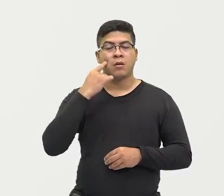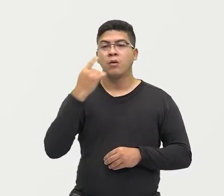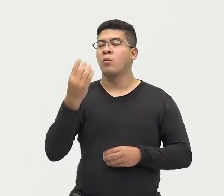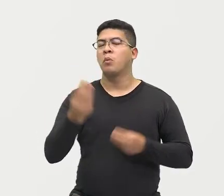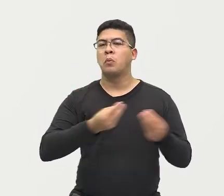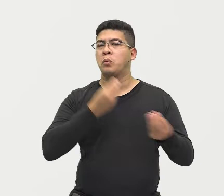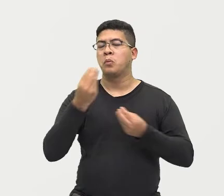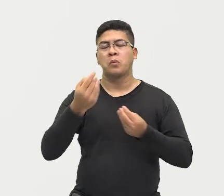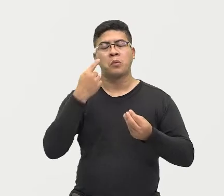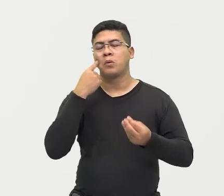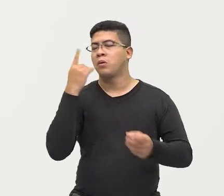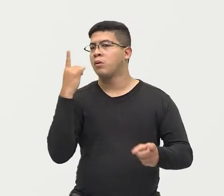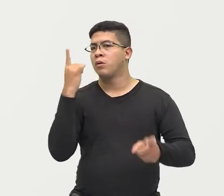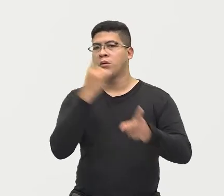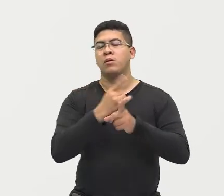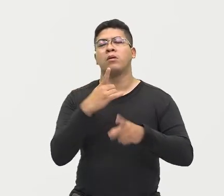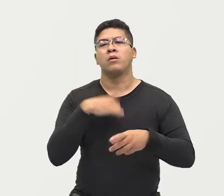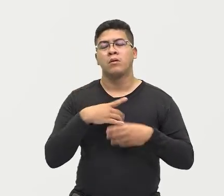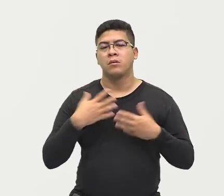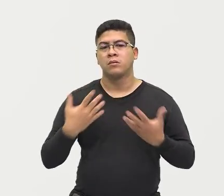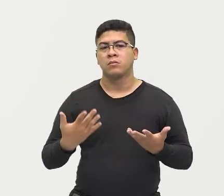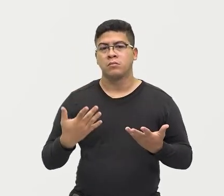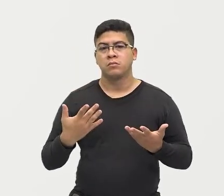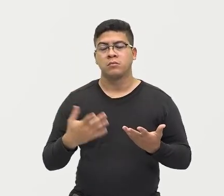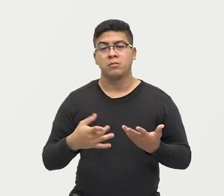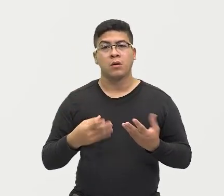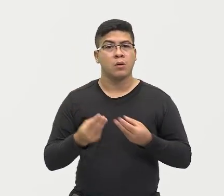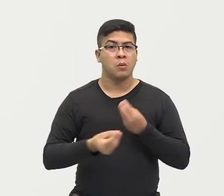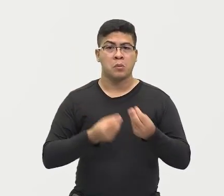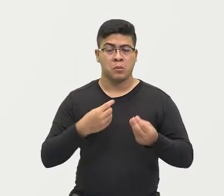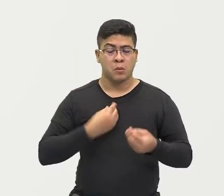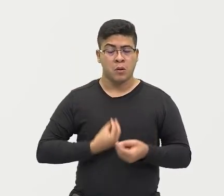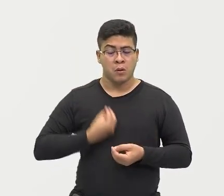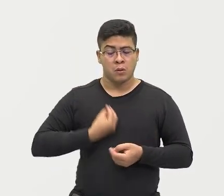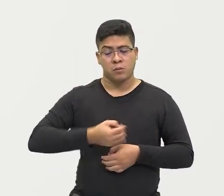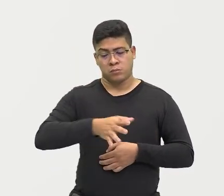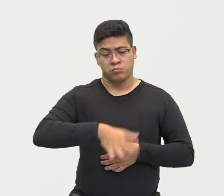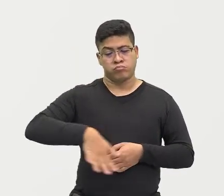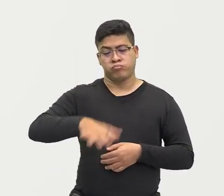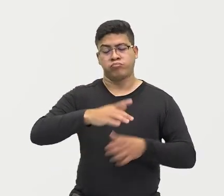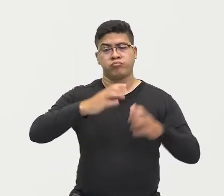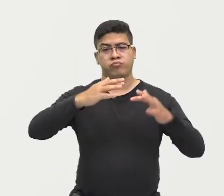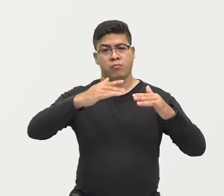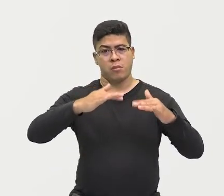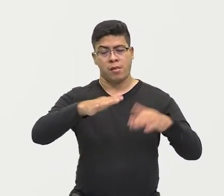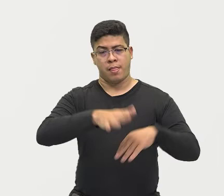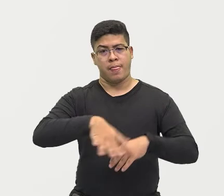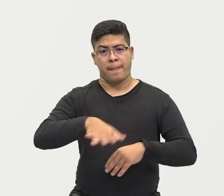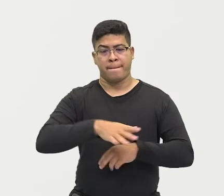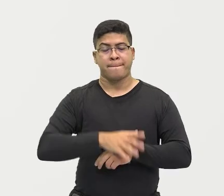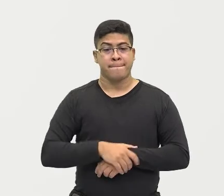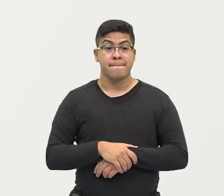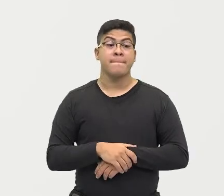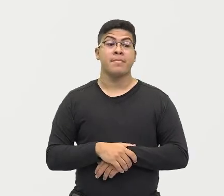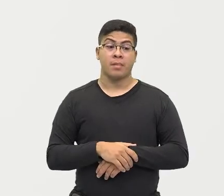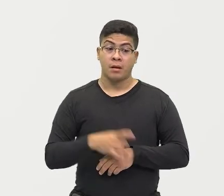se encontrava a população nessa região. Então ele vai trazer essa característica também realista. Ele